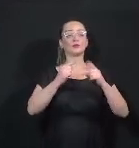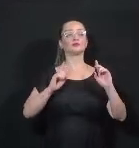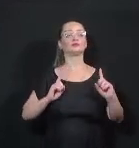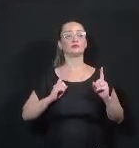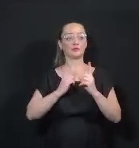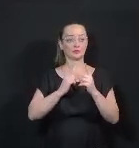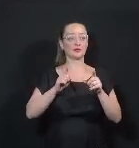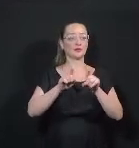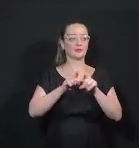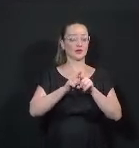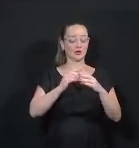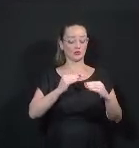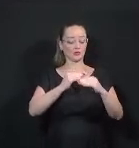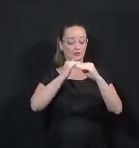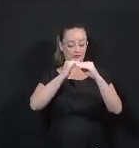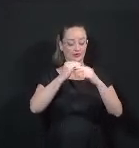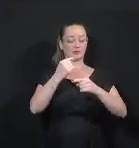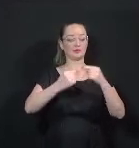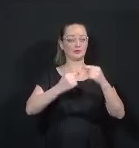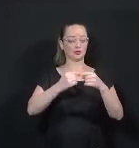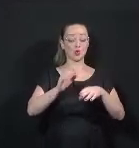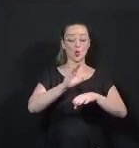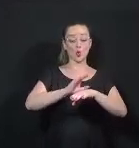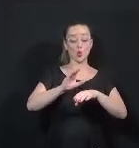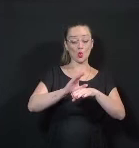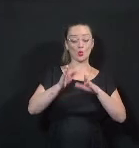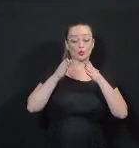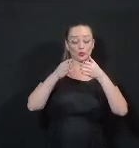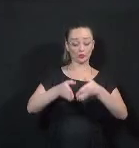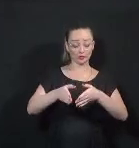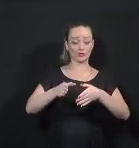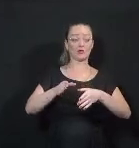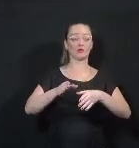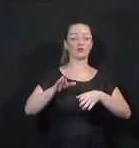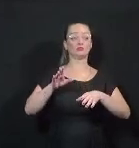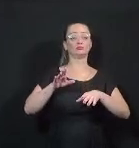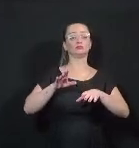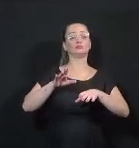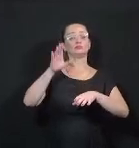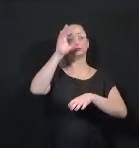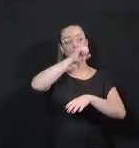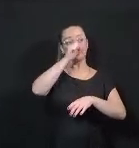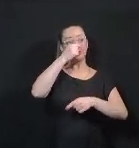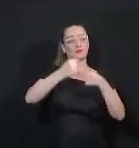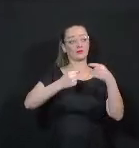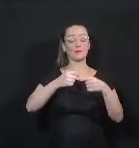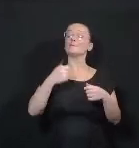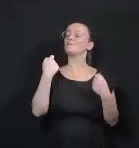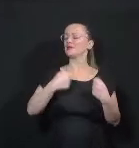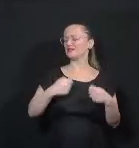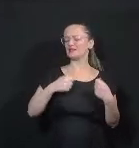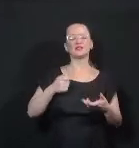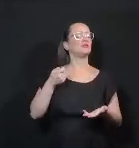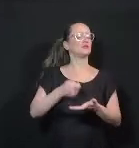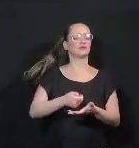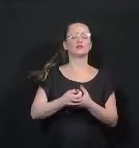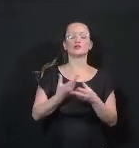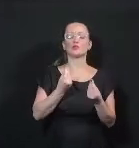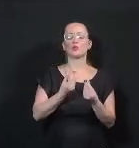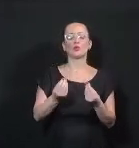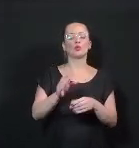os cursos de formação política, né? Há de se investir muito ainda nos cursos de formação política, que